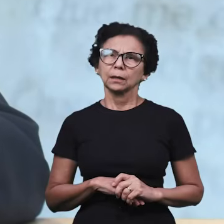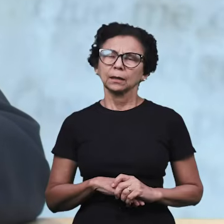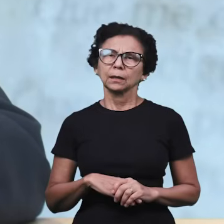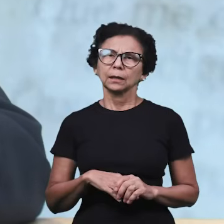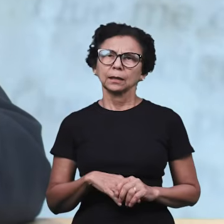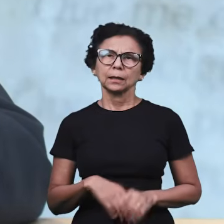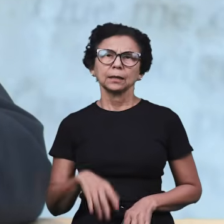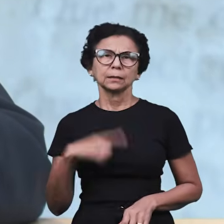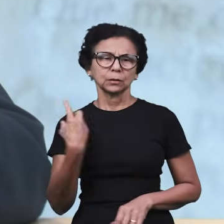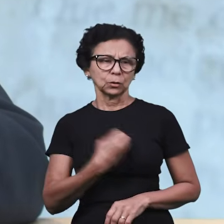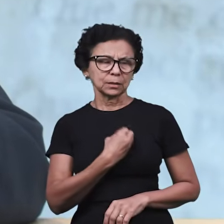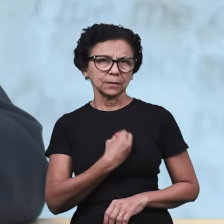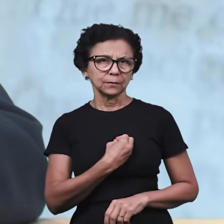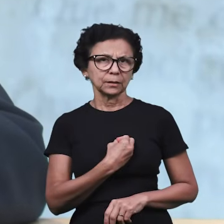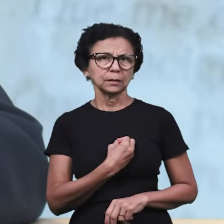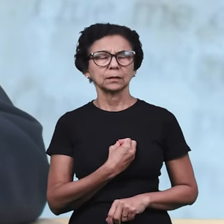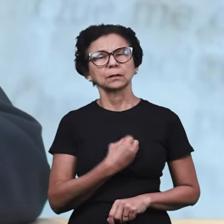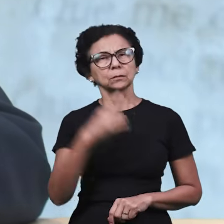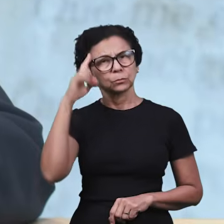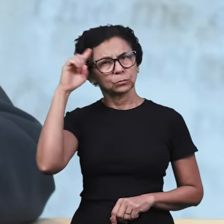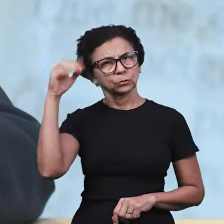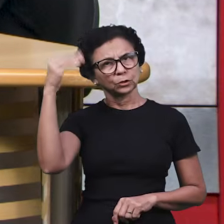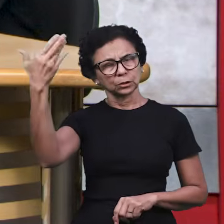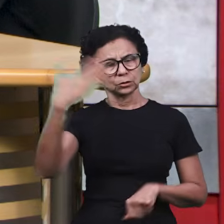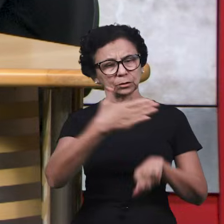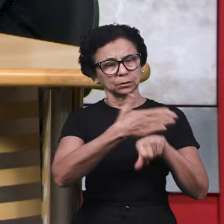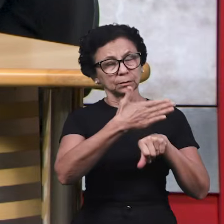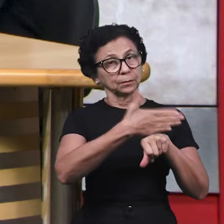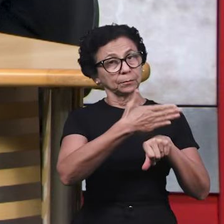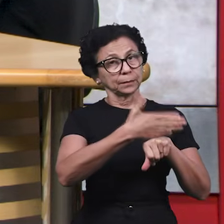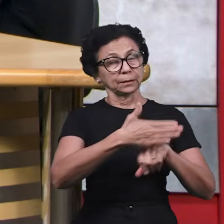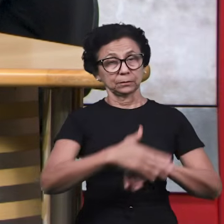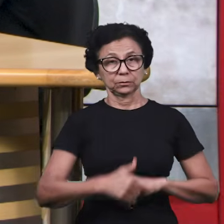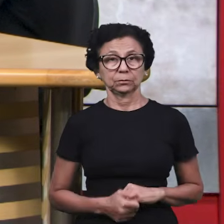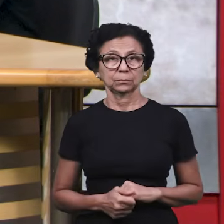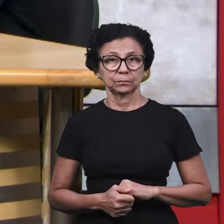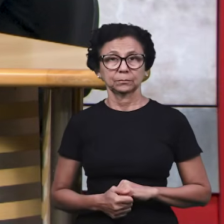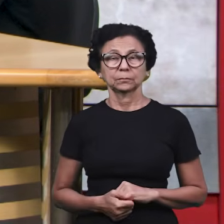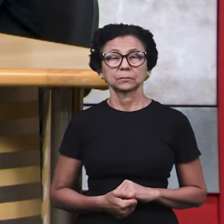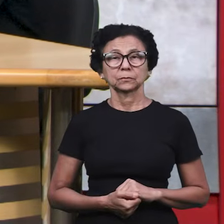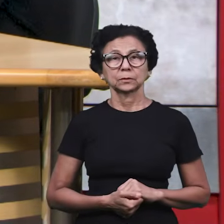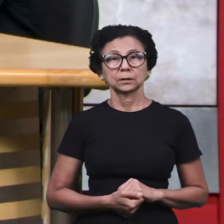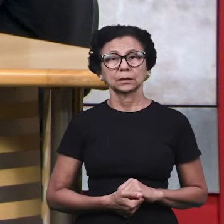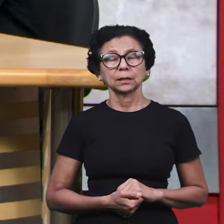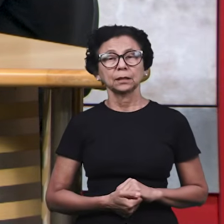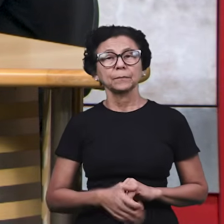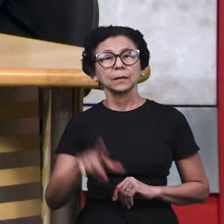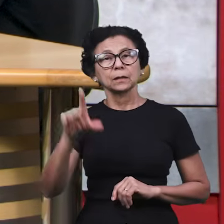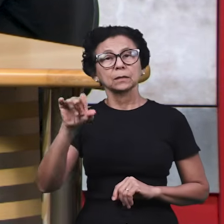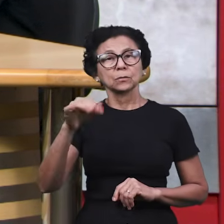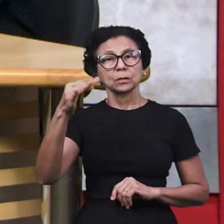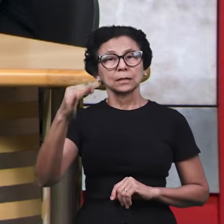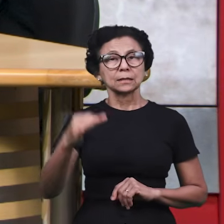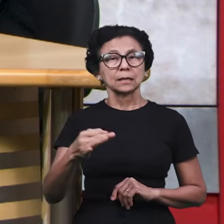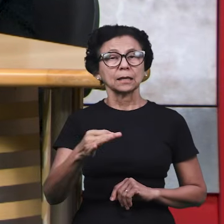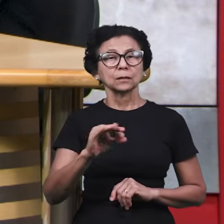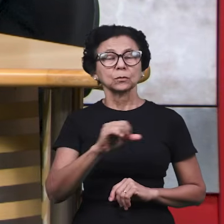a dia. Sabedoria é para isso. Exatamente. Sabedoria é para você se comportar da forma mais assertiva